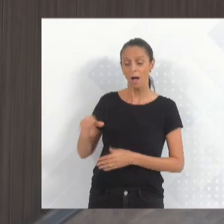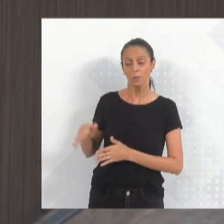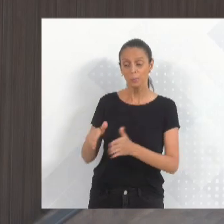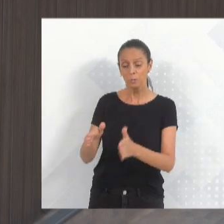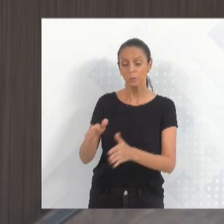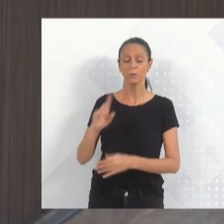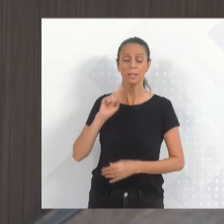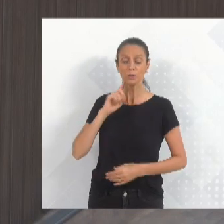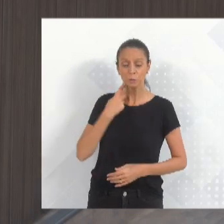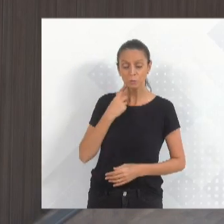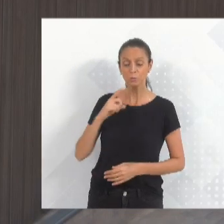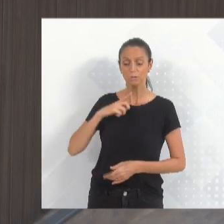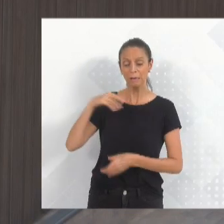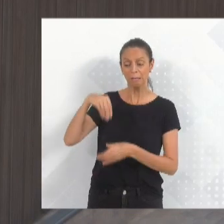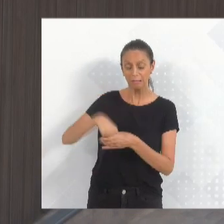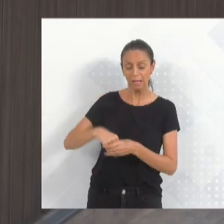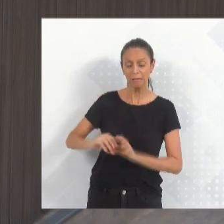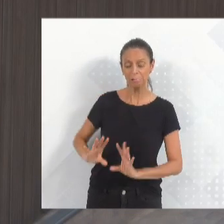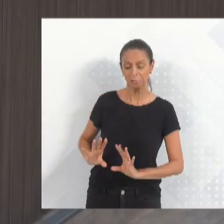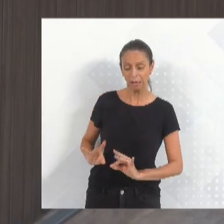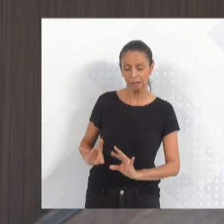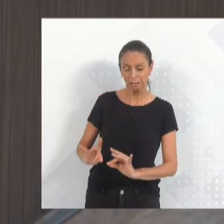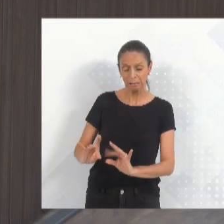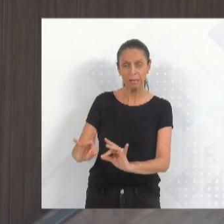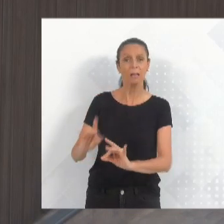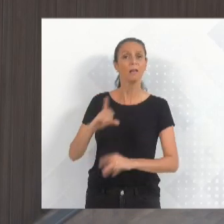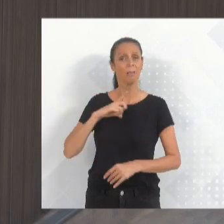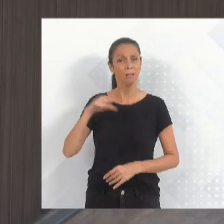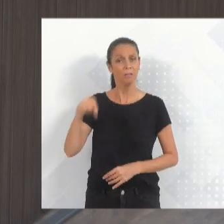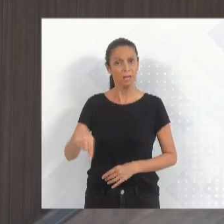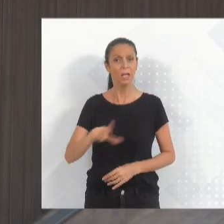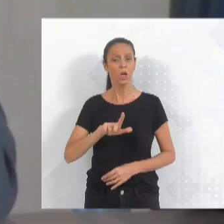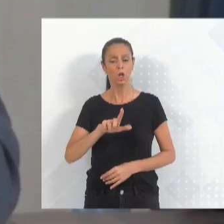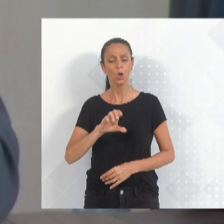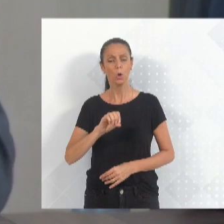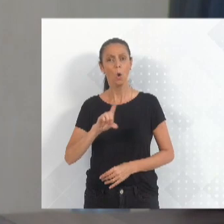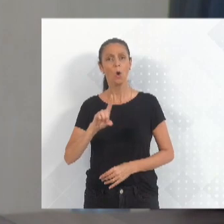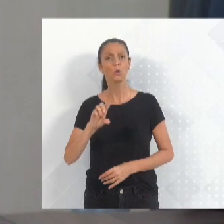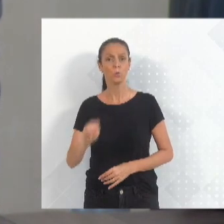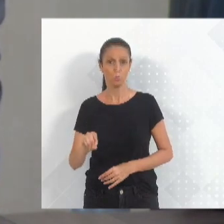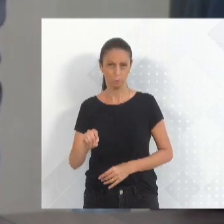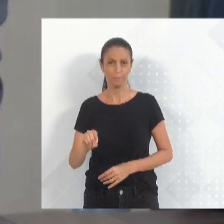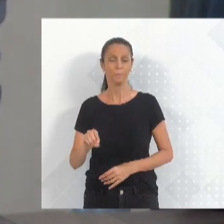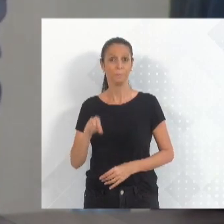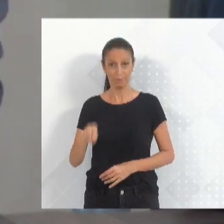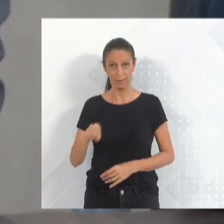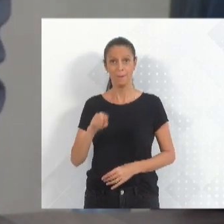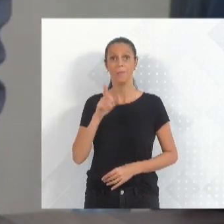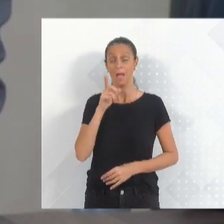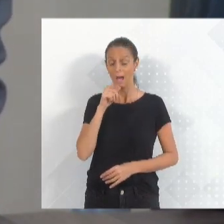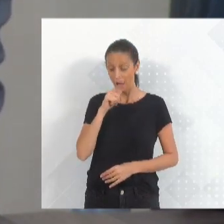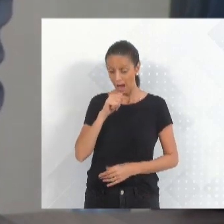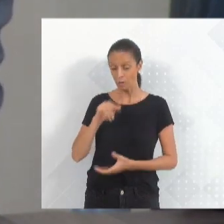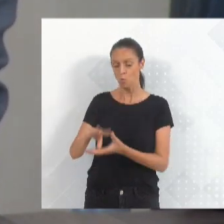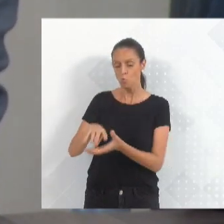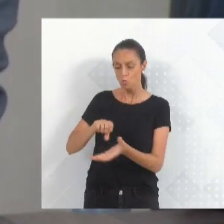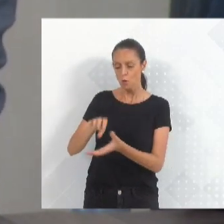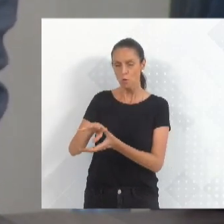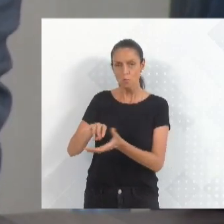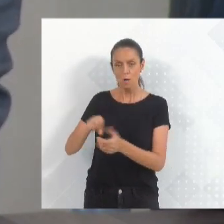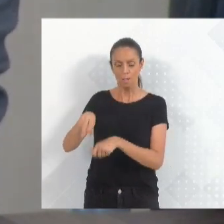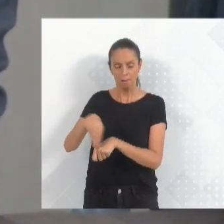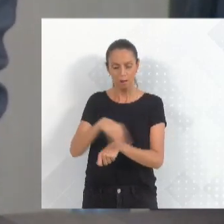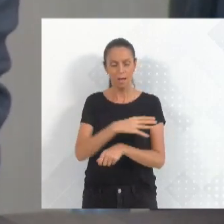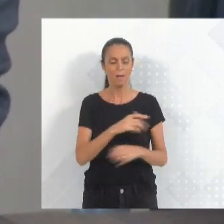o lodo da água que existe na água do rio Itajaí-Açu, e essa água é retirada e potabilizada e, portanto,